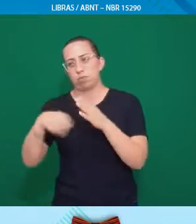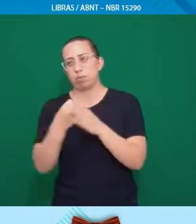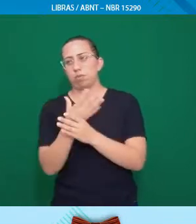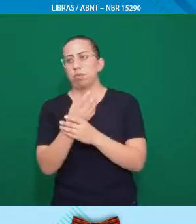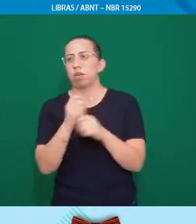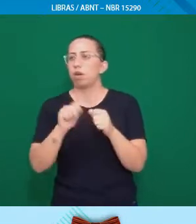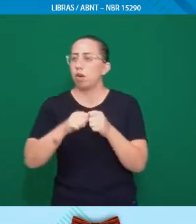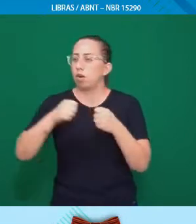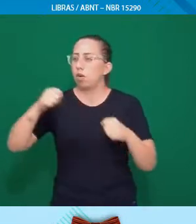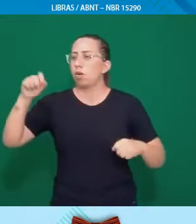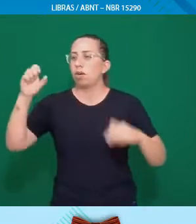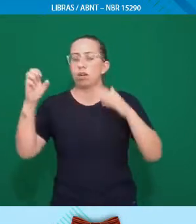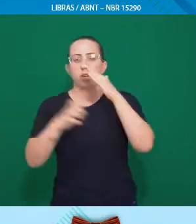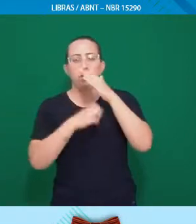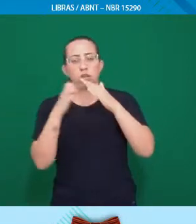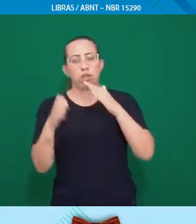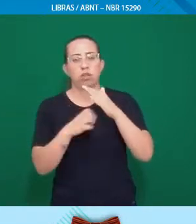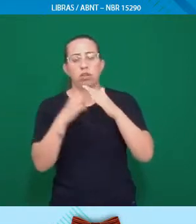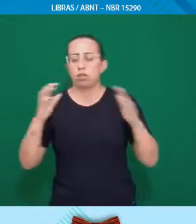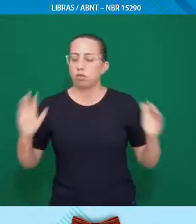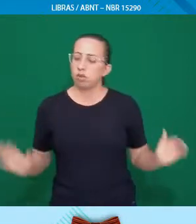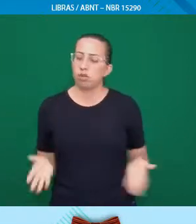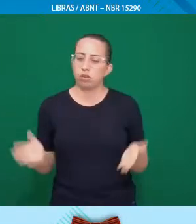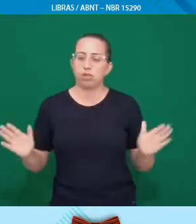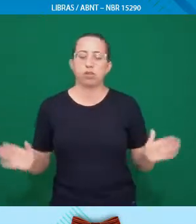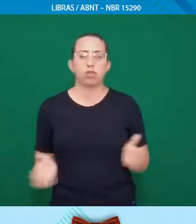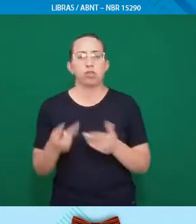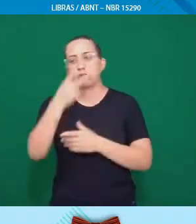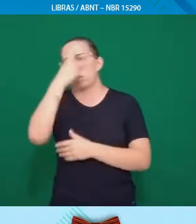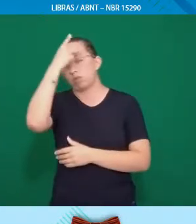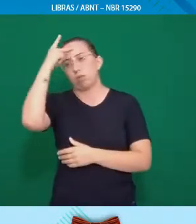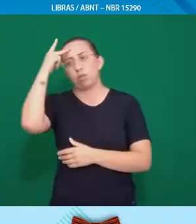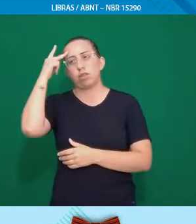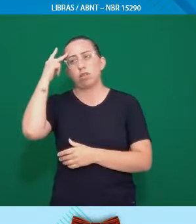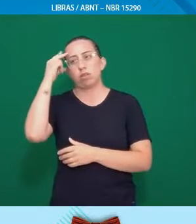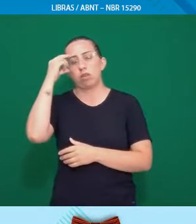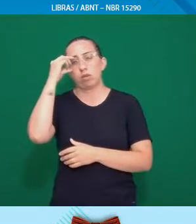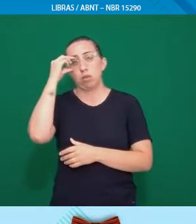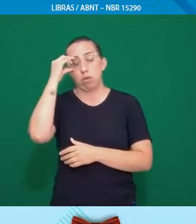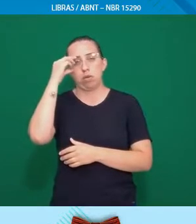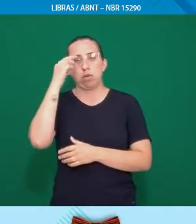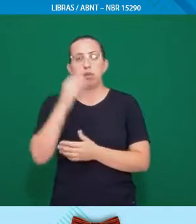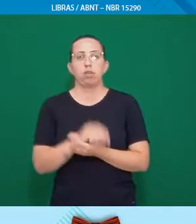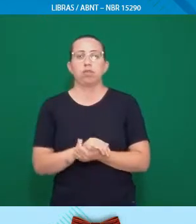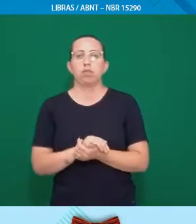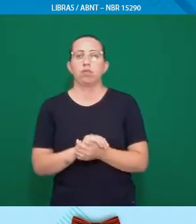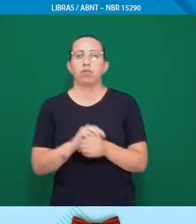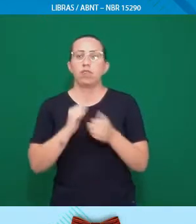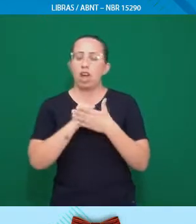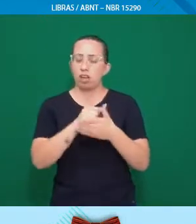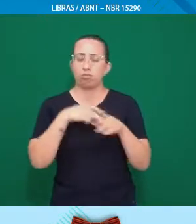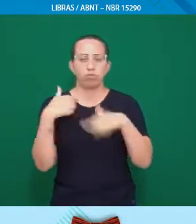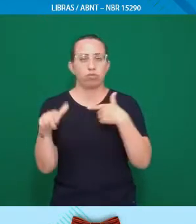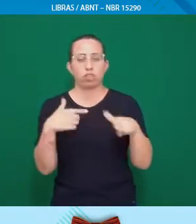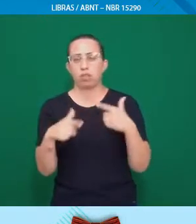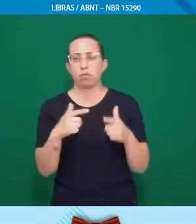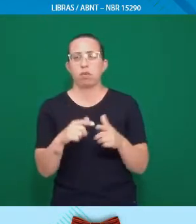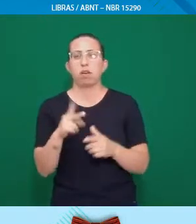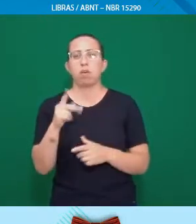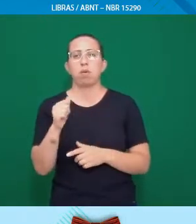um grande empresário fomentador de grandes de pessoas para fazer os trabalhos